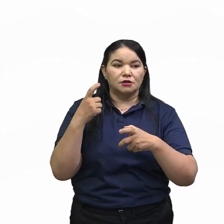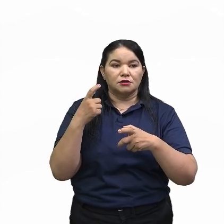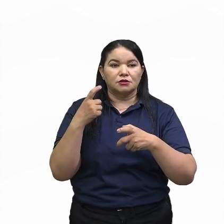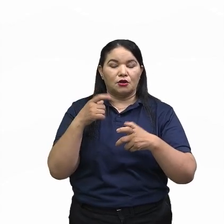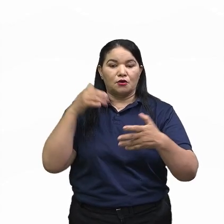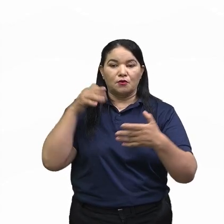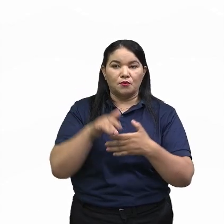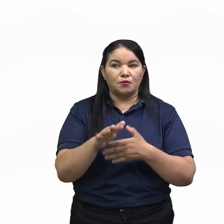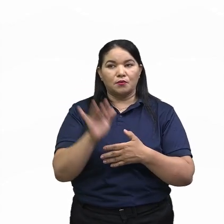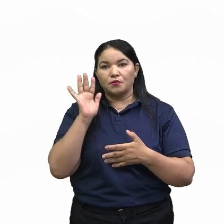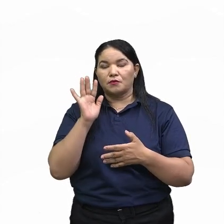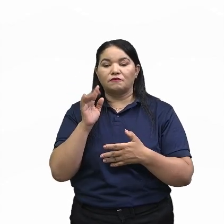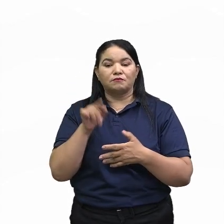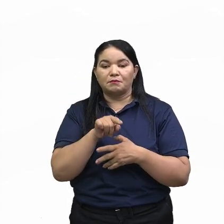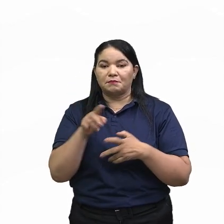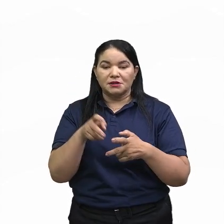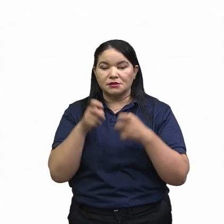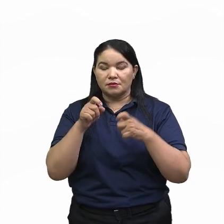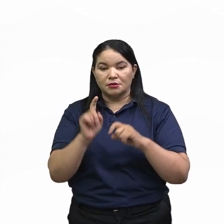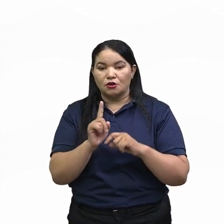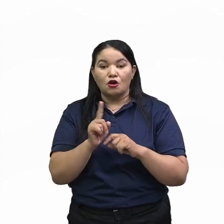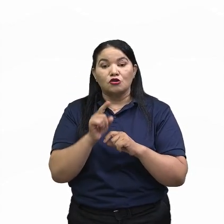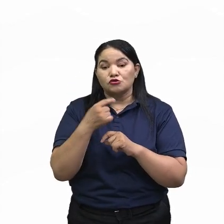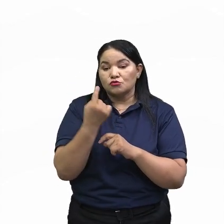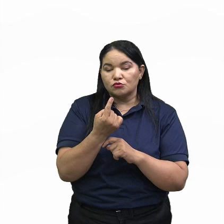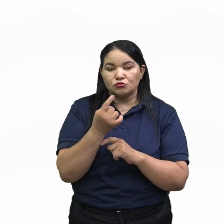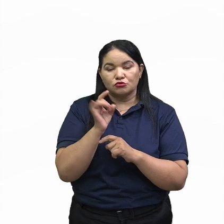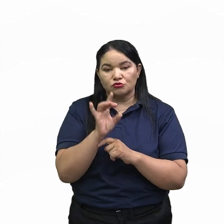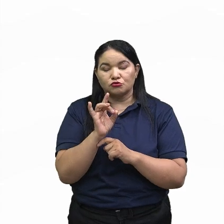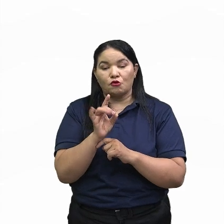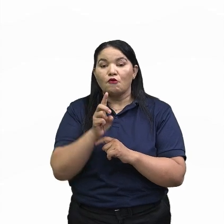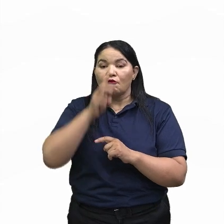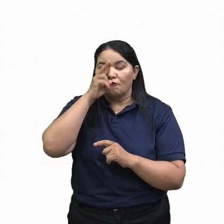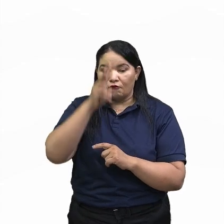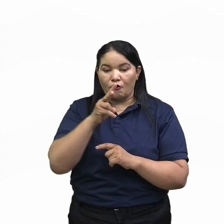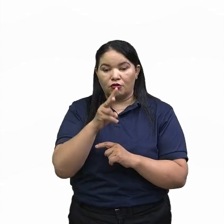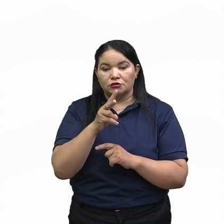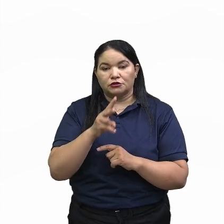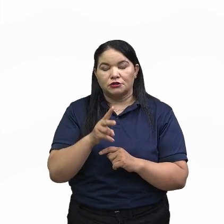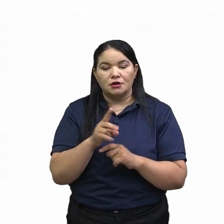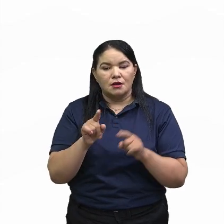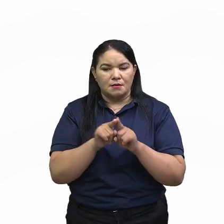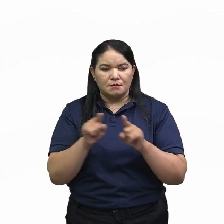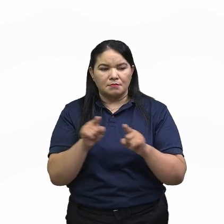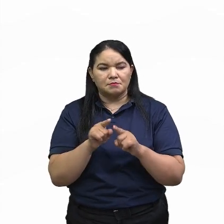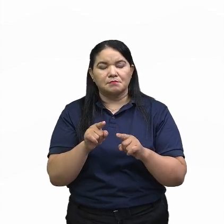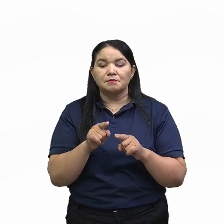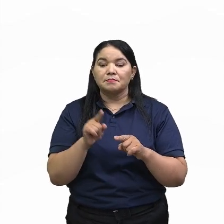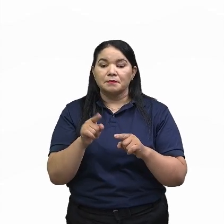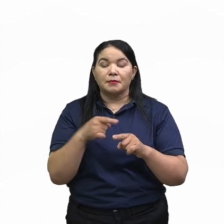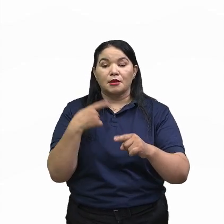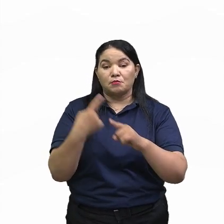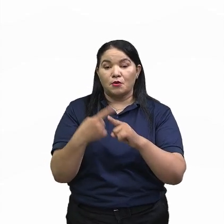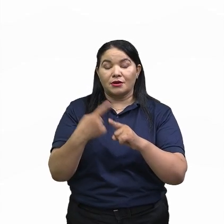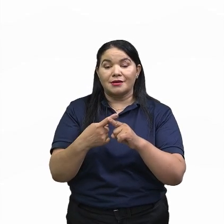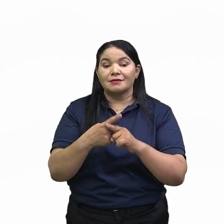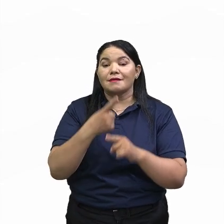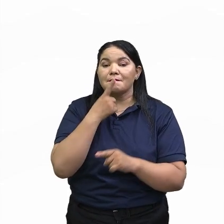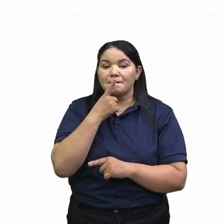e o que voltou. O ouvinte tem a sensação de um som mais forte, né? Porque aconteceu ali um reforço.